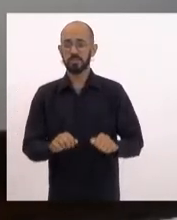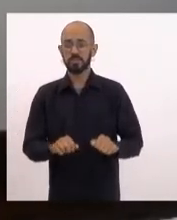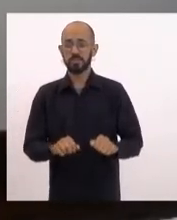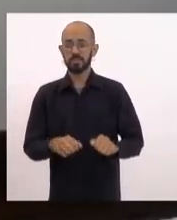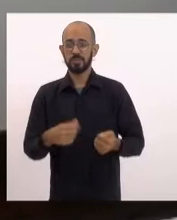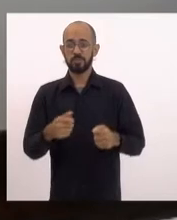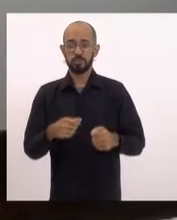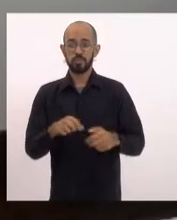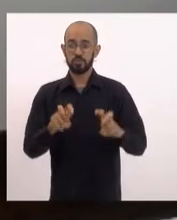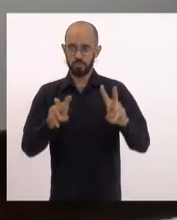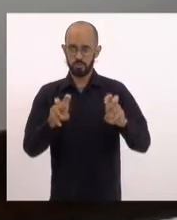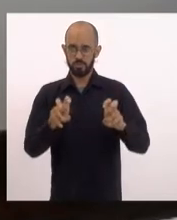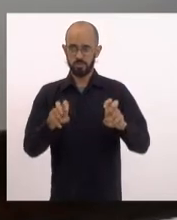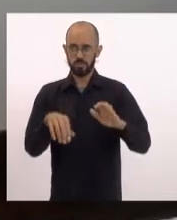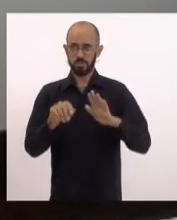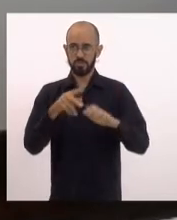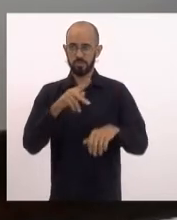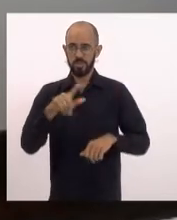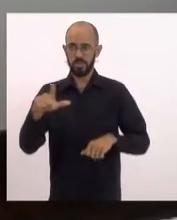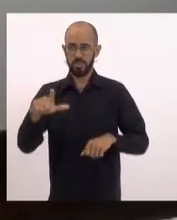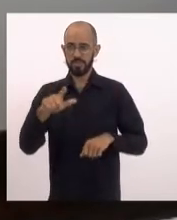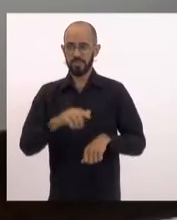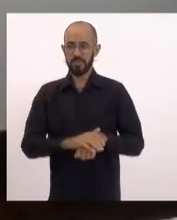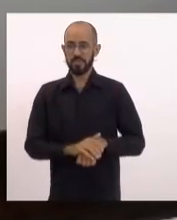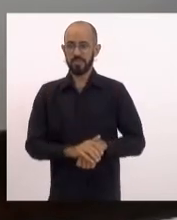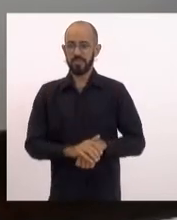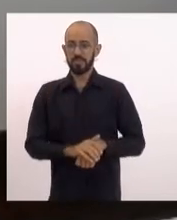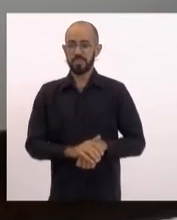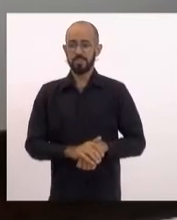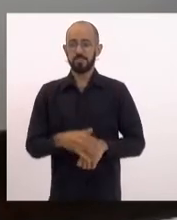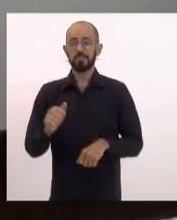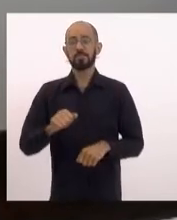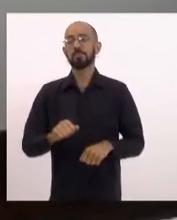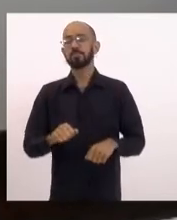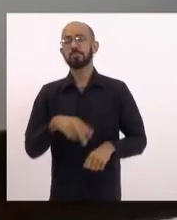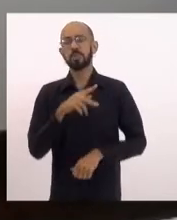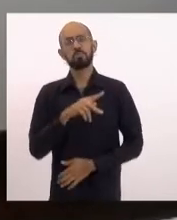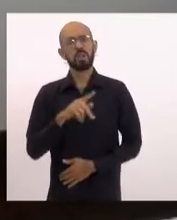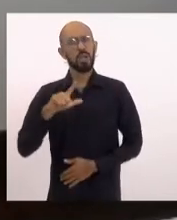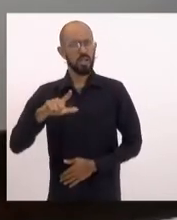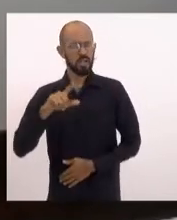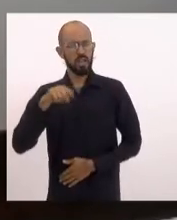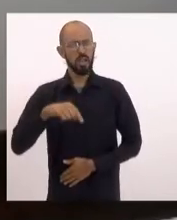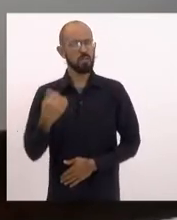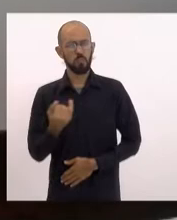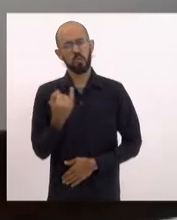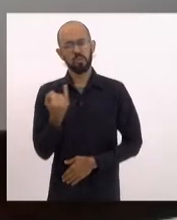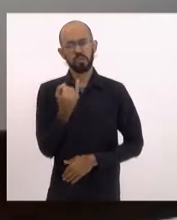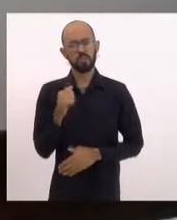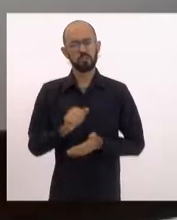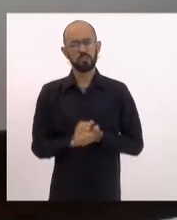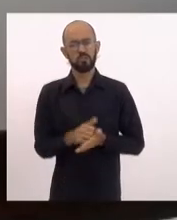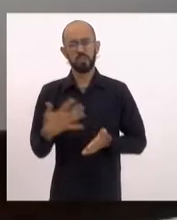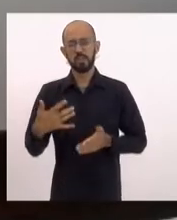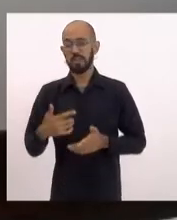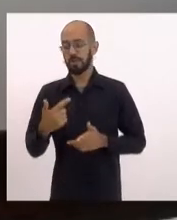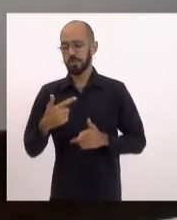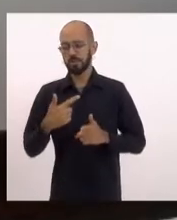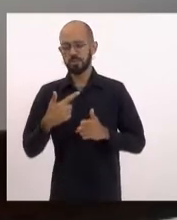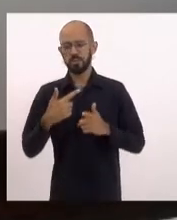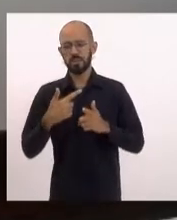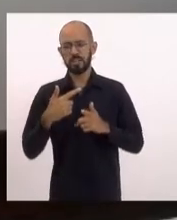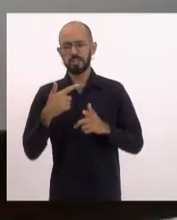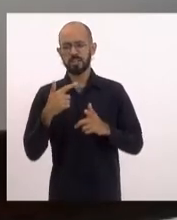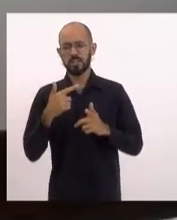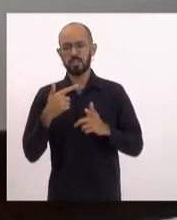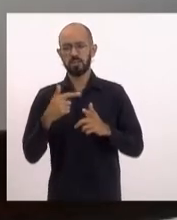sobre esse projeto, porque o projeto da Tia Ju, André, é muito importante por várias razões. Em primeiro lugar, porque esse momento